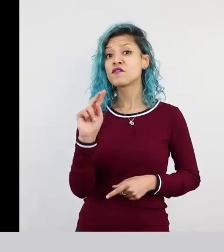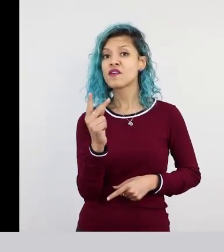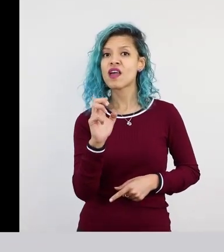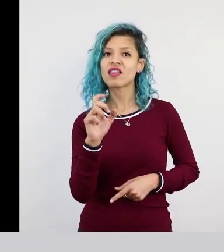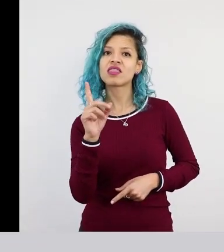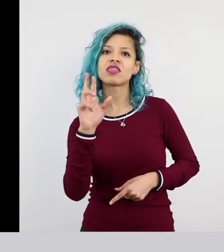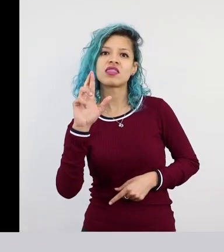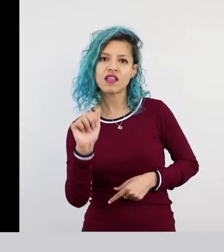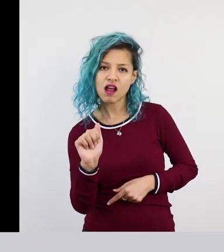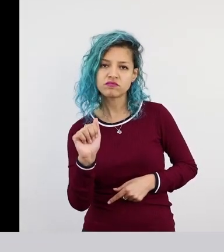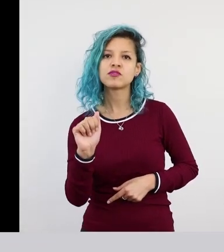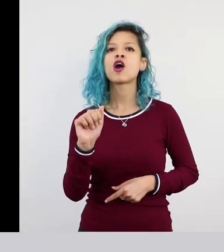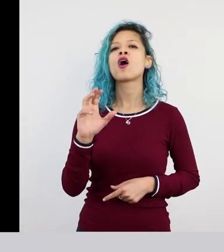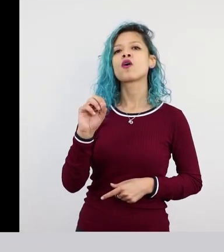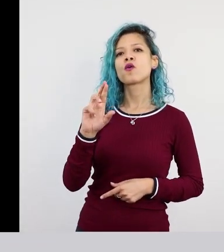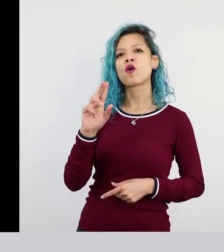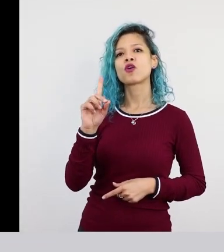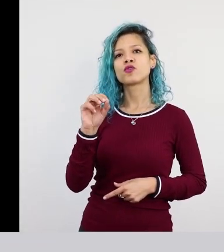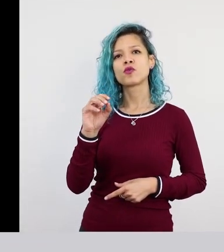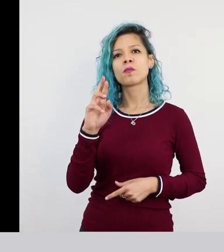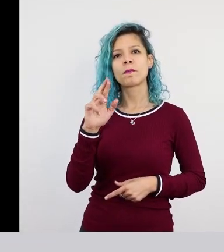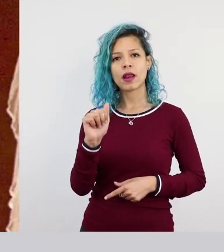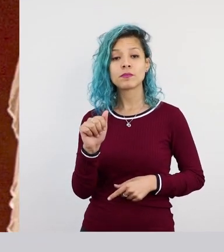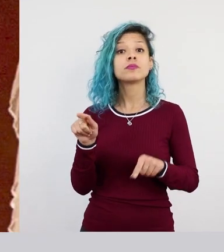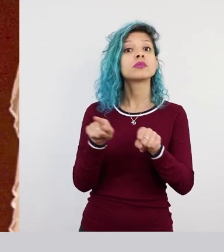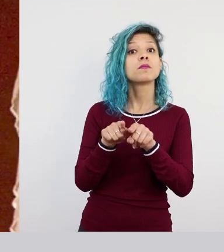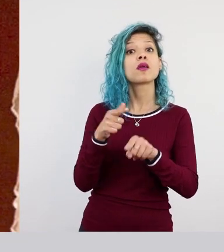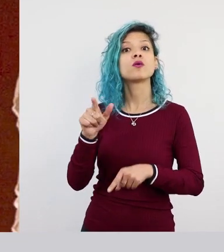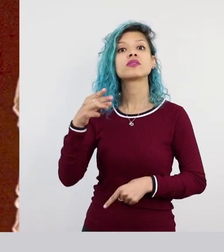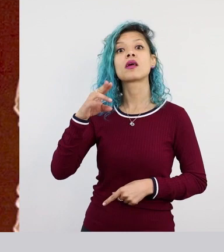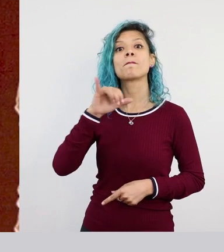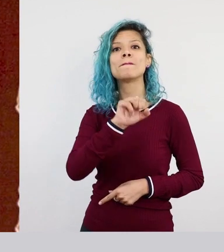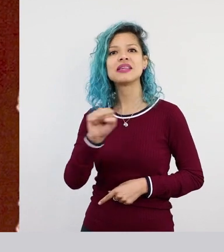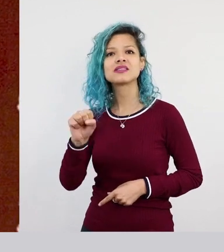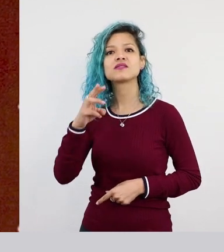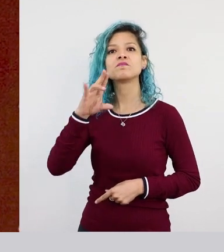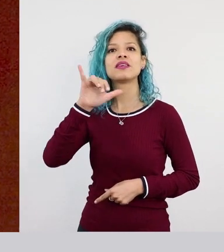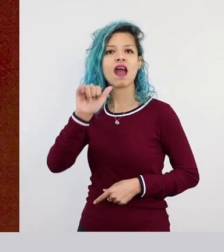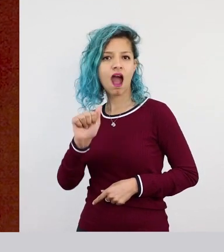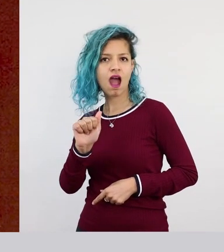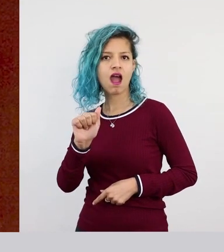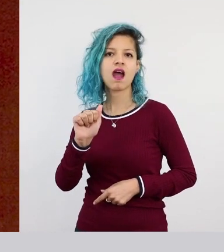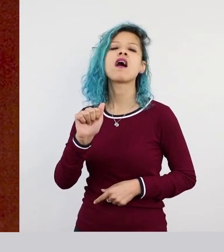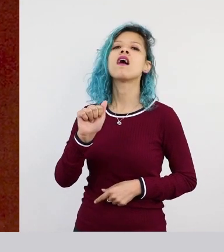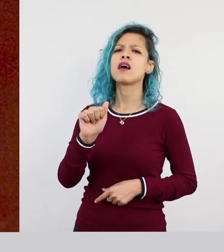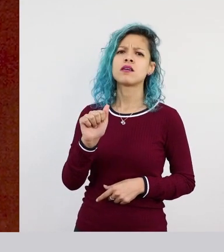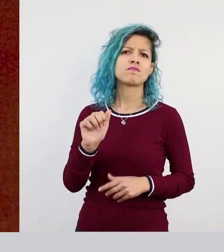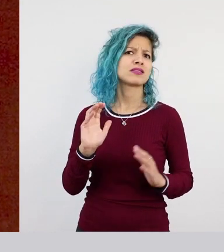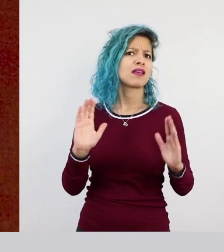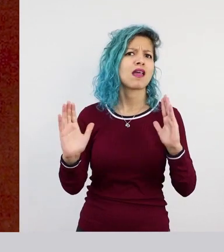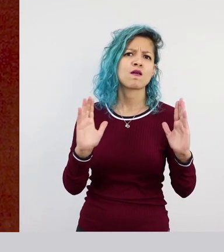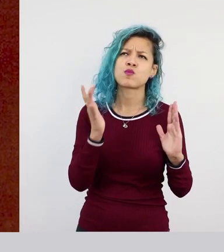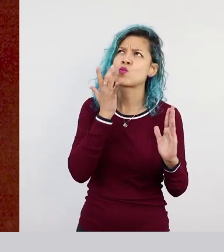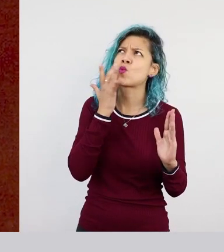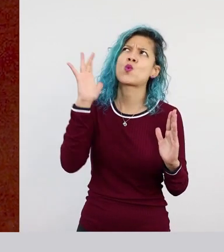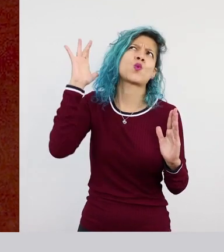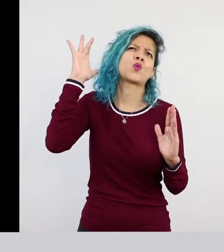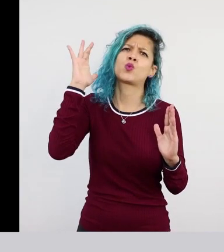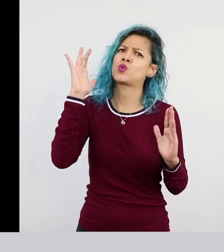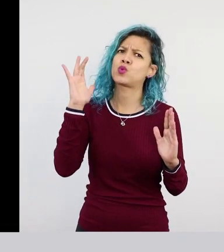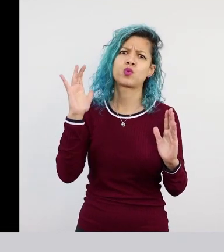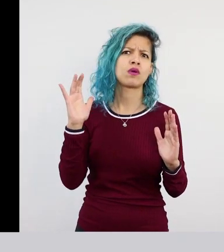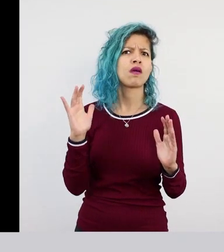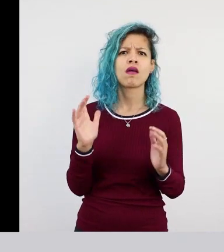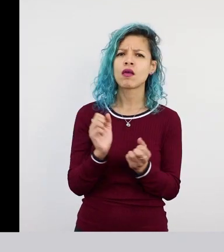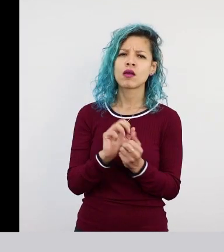Fedra de Córdoba, Miss Biá. Mas foi uma época de ouro, uma época em que a